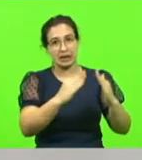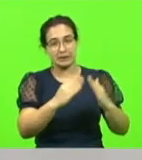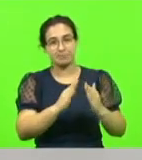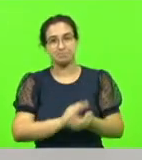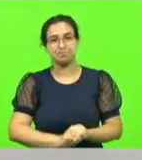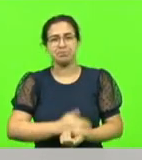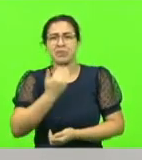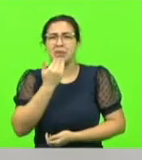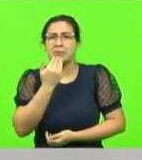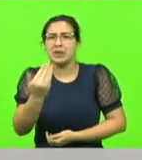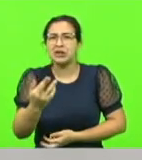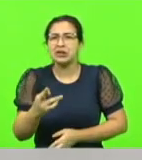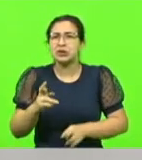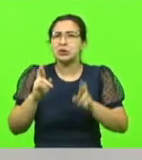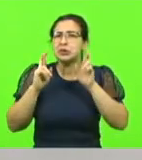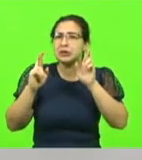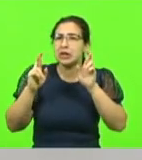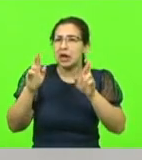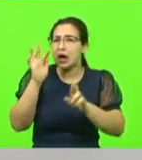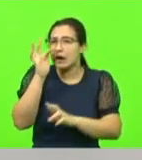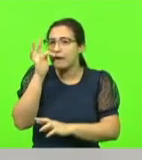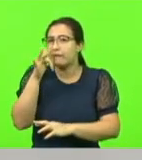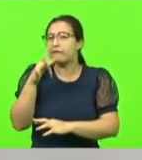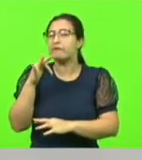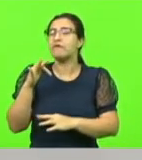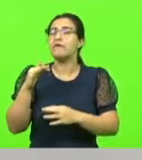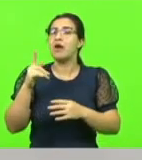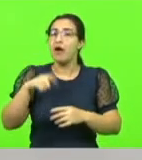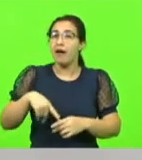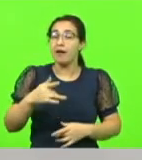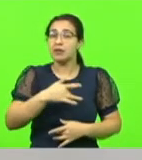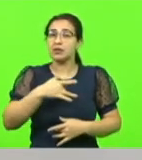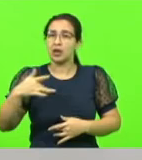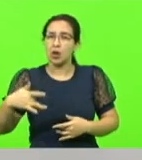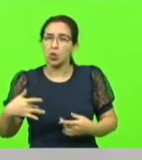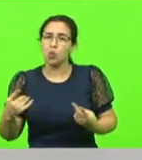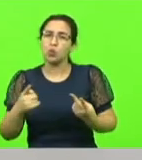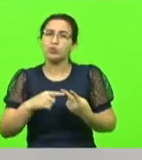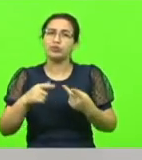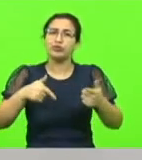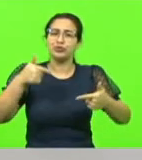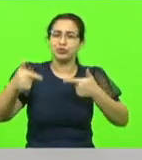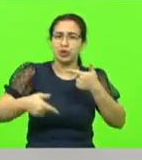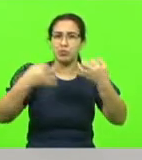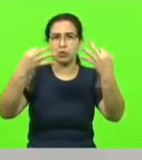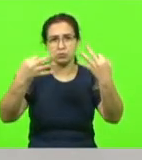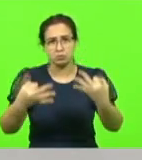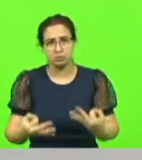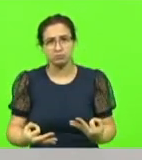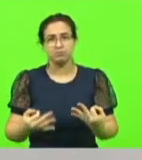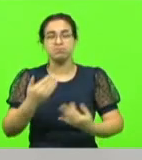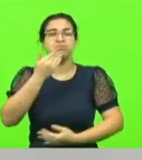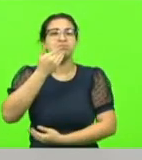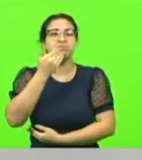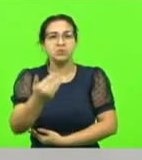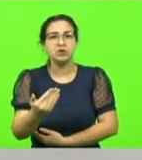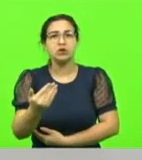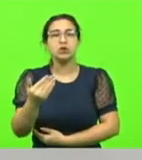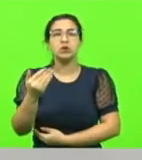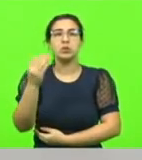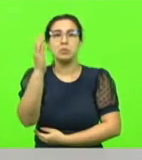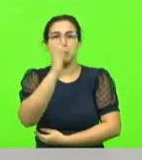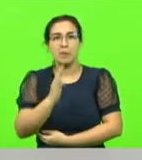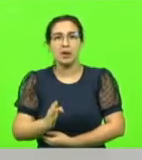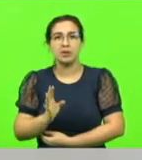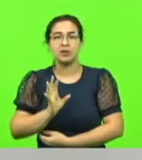fé, foi por saúde, por trabalho digno a todo brasileiro. Foi um pedido por uma pátria amada